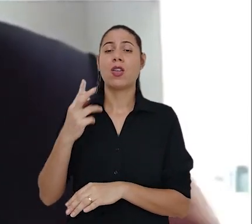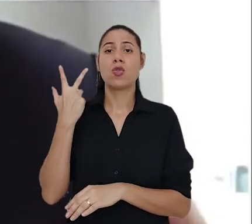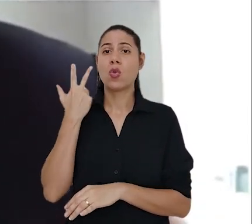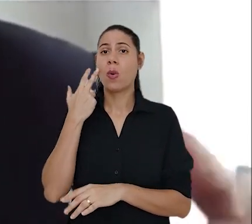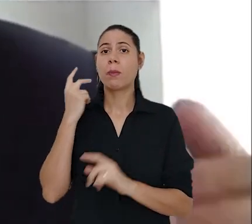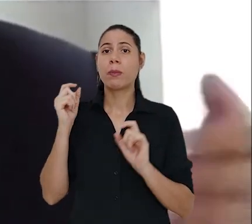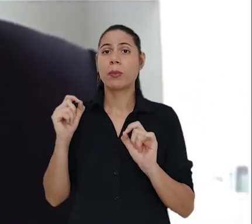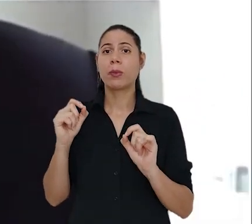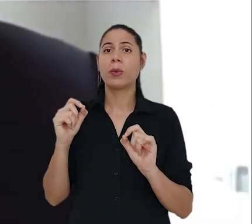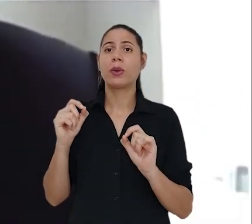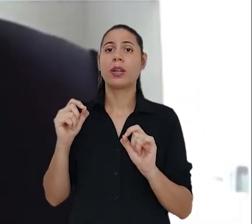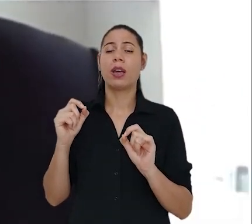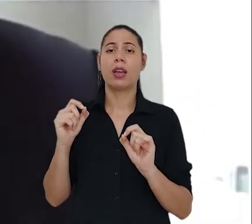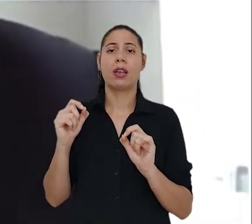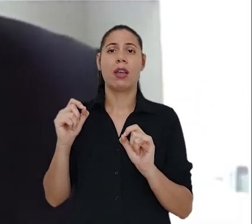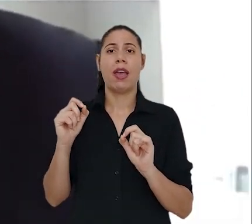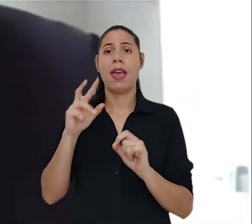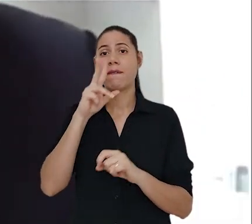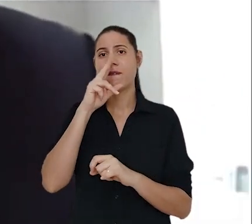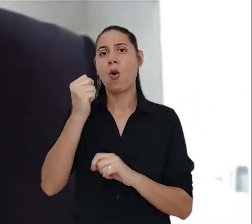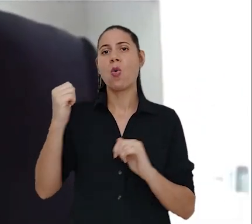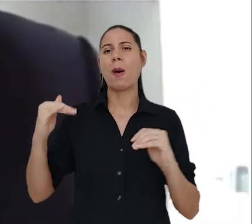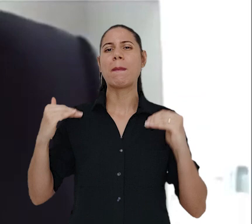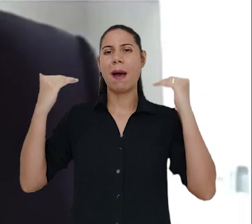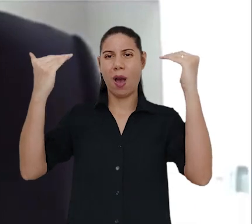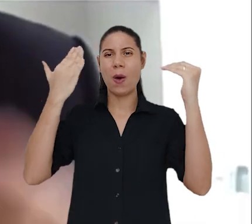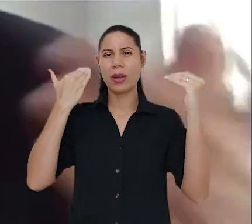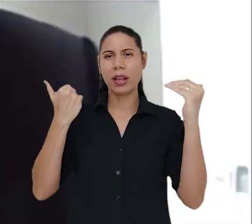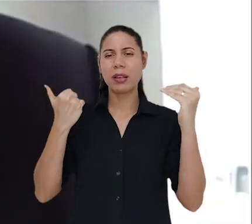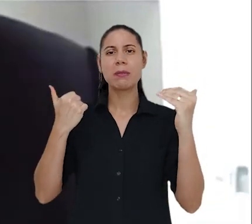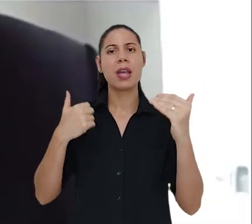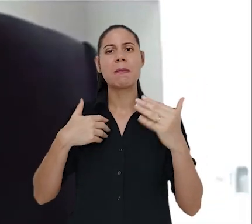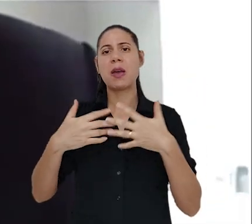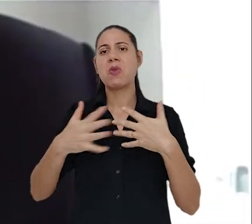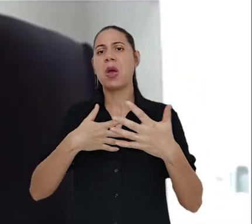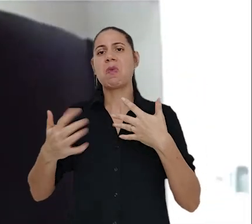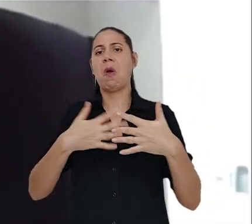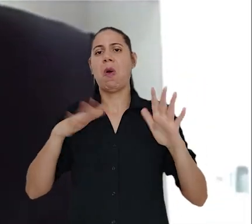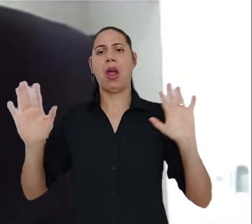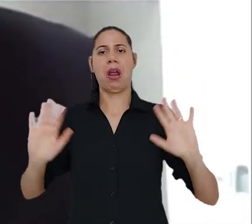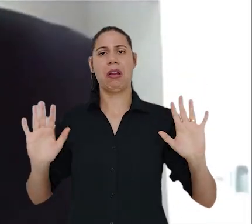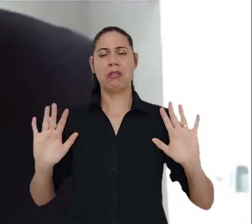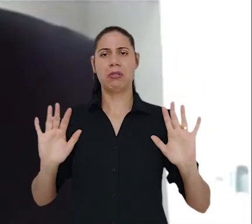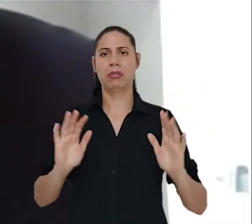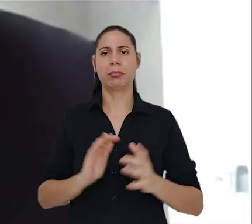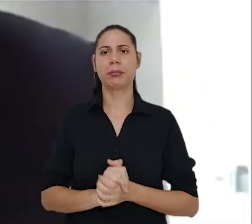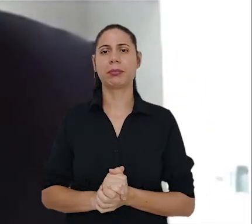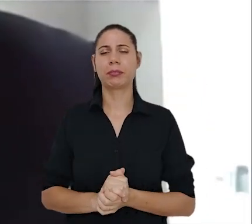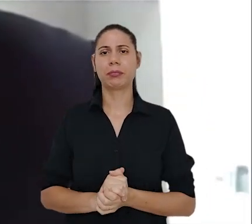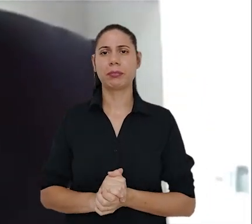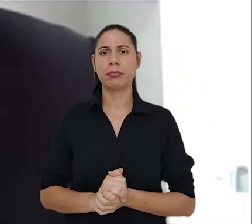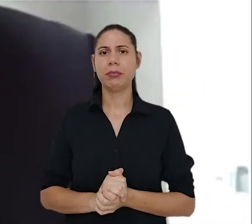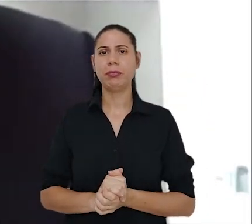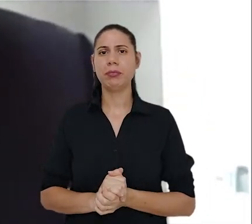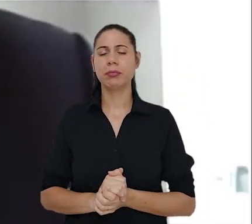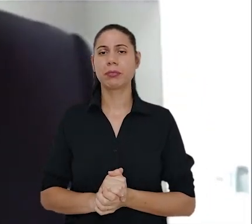que normalmente entra em caso fortuito ou força maior, e não qualquer caso fortuito e nem qualquer força maior,